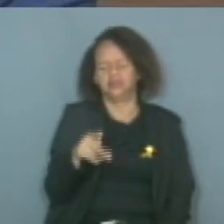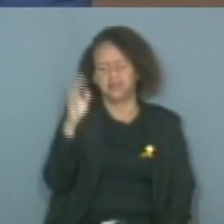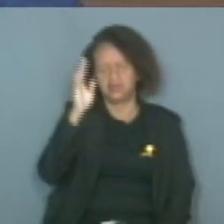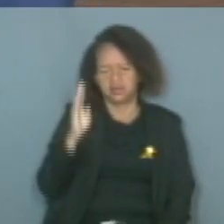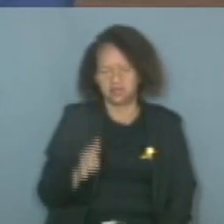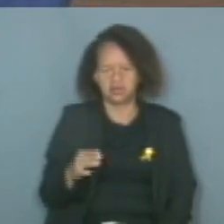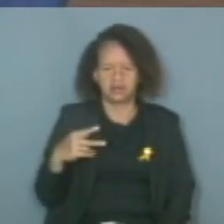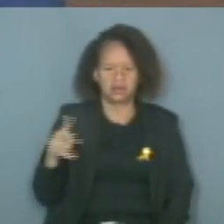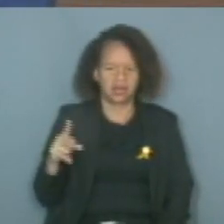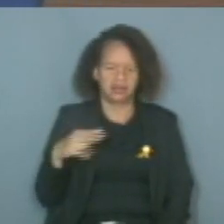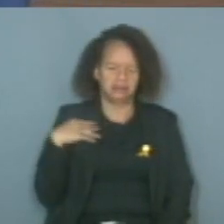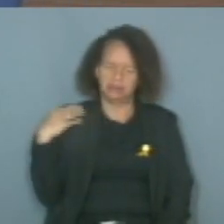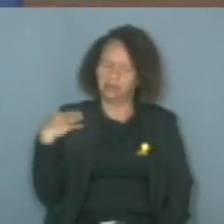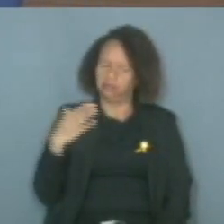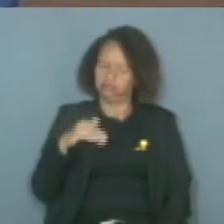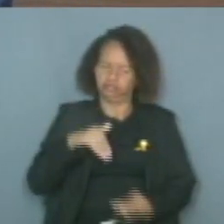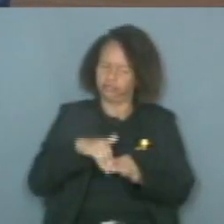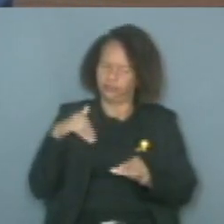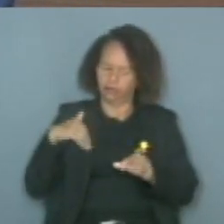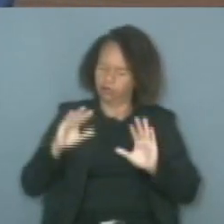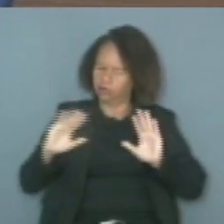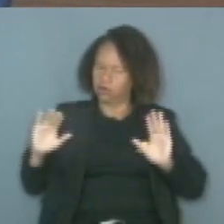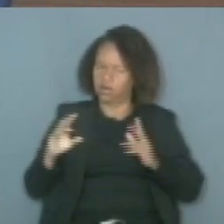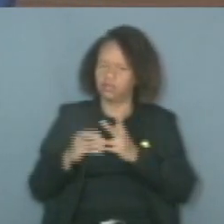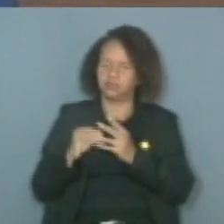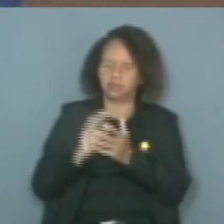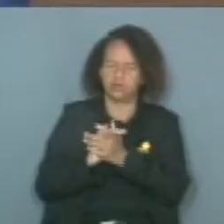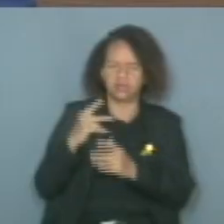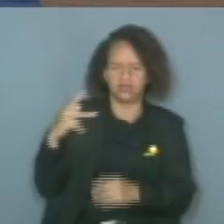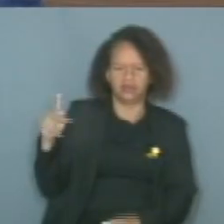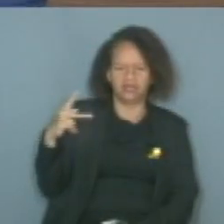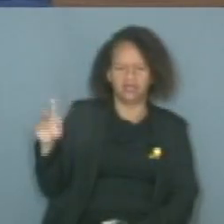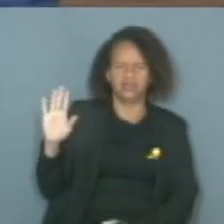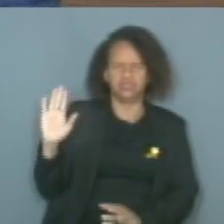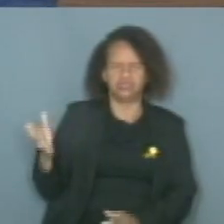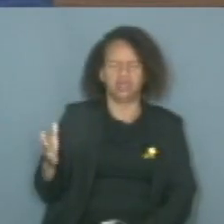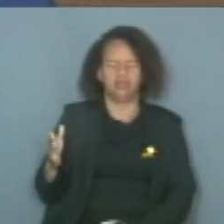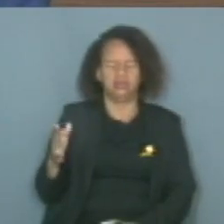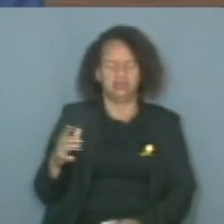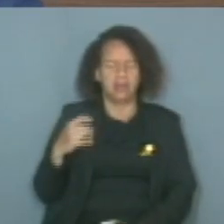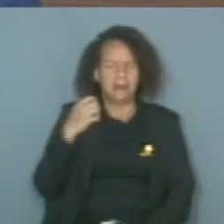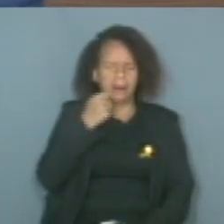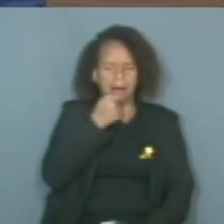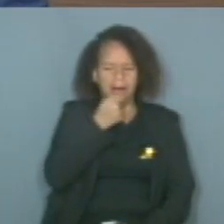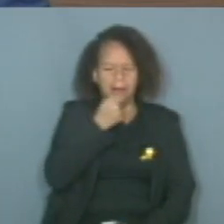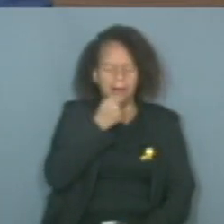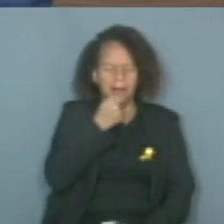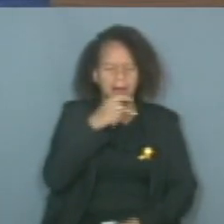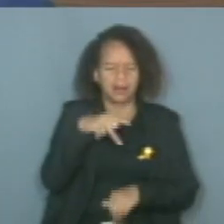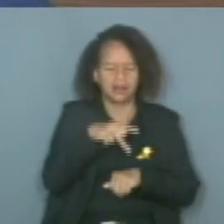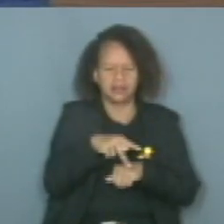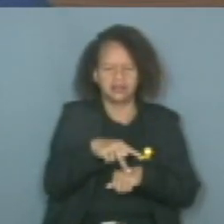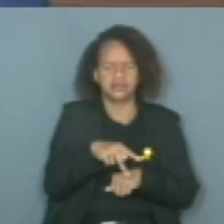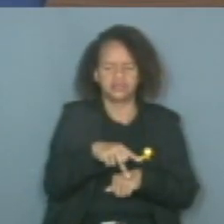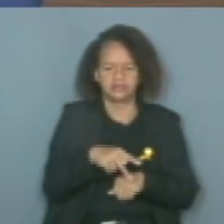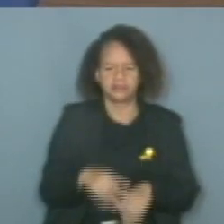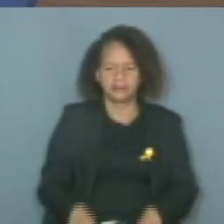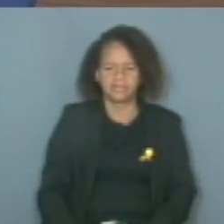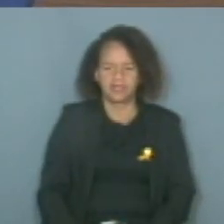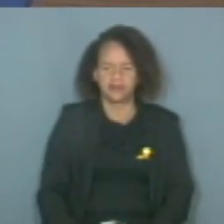esse que está aí, que não me representa, a esposa dele, que já foi dito em áudios fora do país,